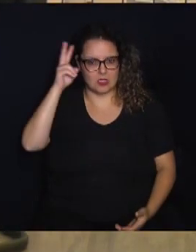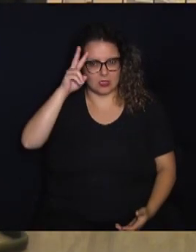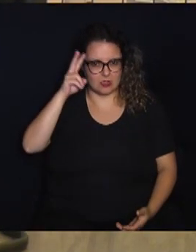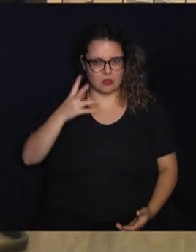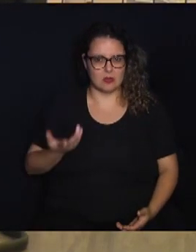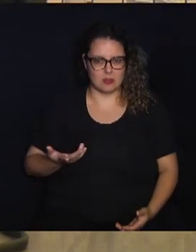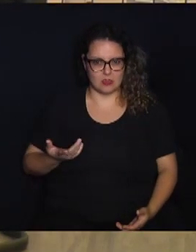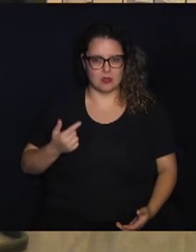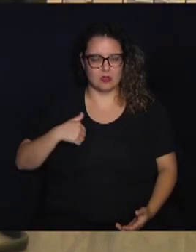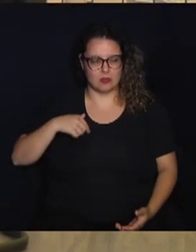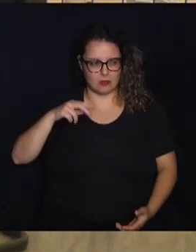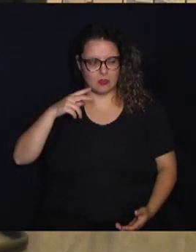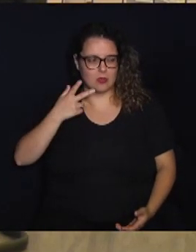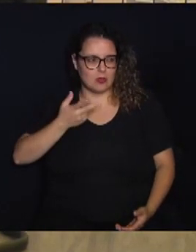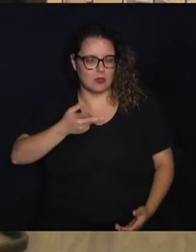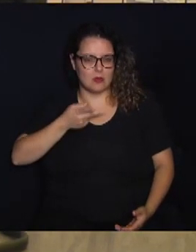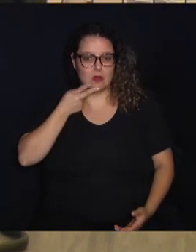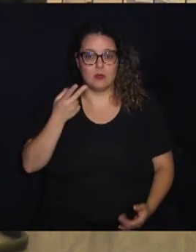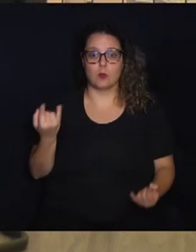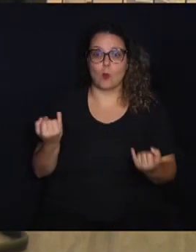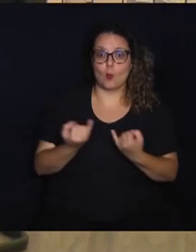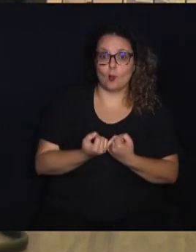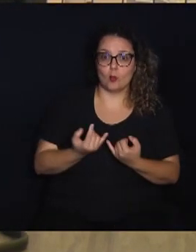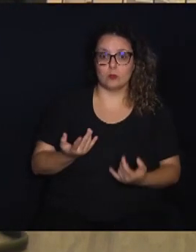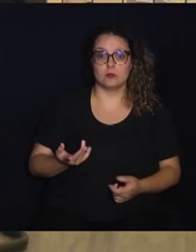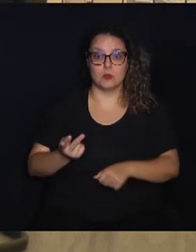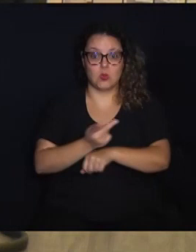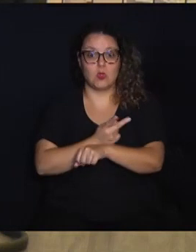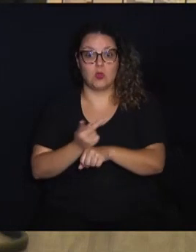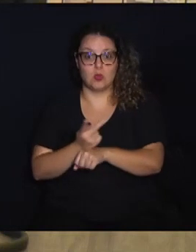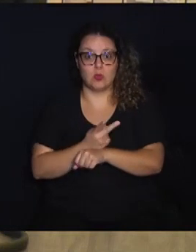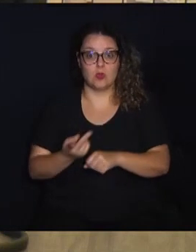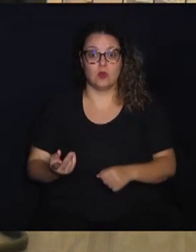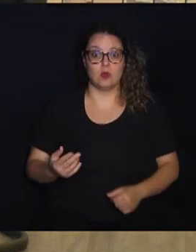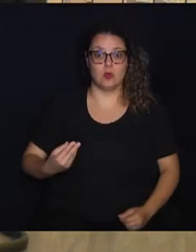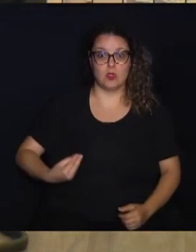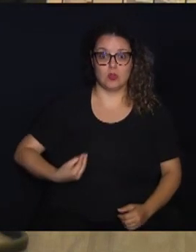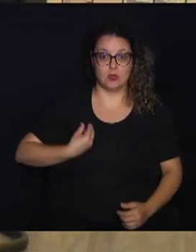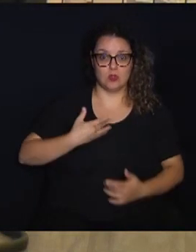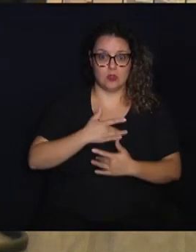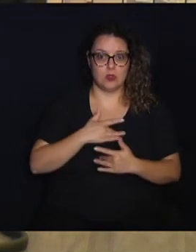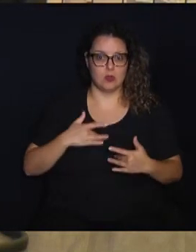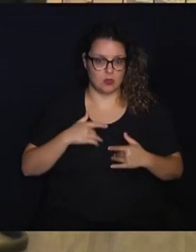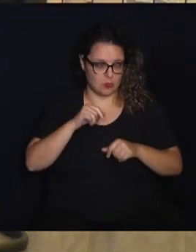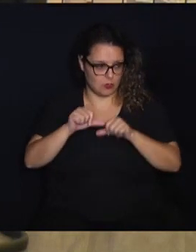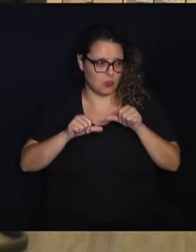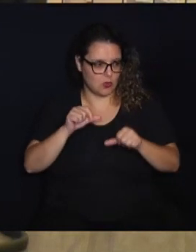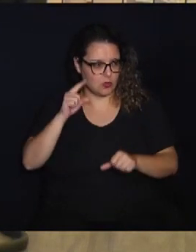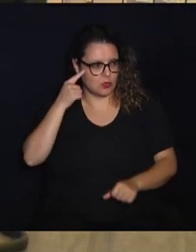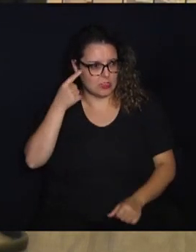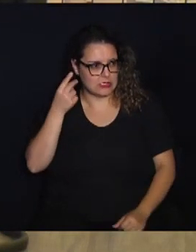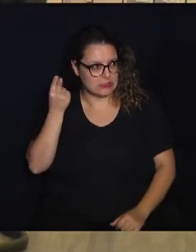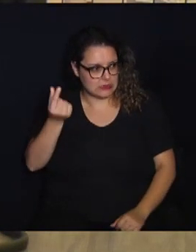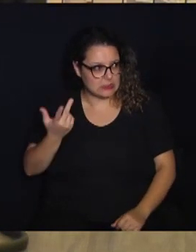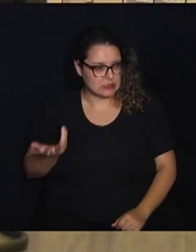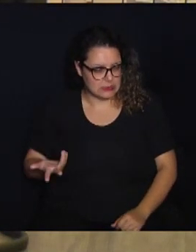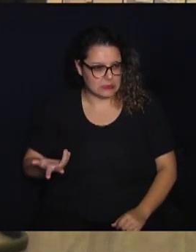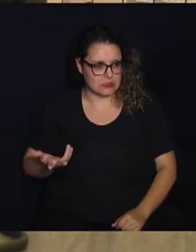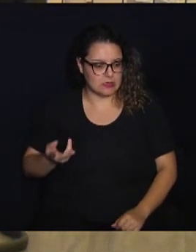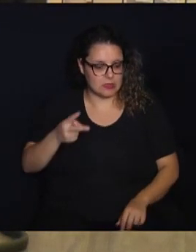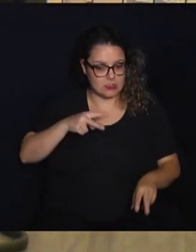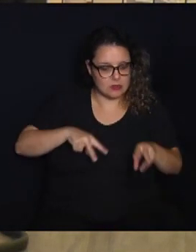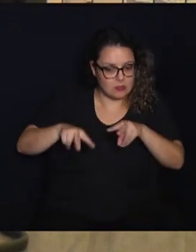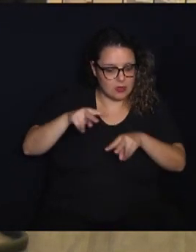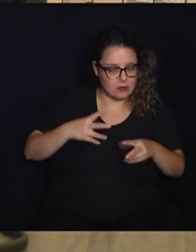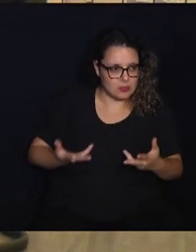em preciso emagrecer. Hoje as pessoas estão falando em busca de uma vida saudável. Mudou isso mesmo, esse olhar de quem